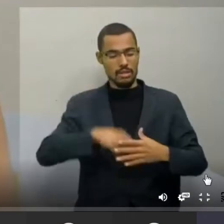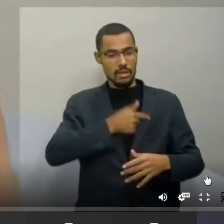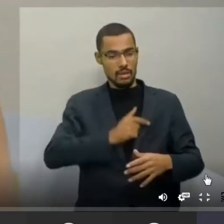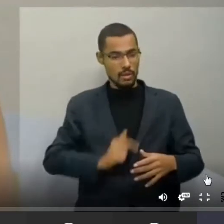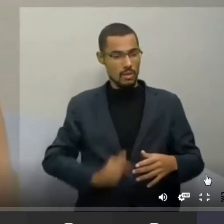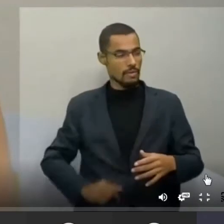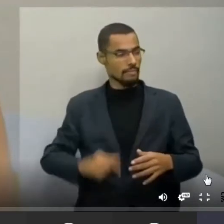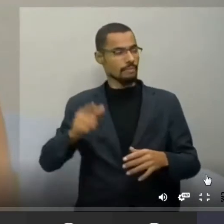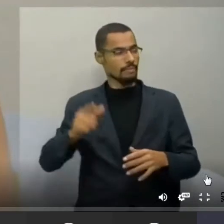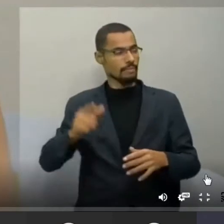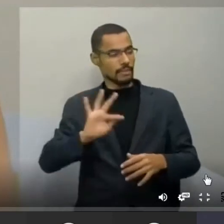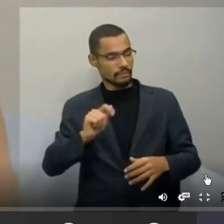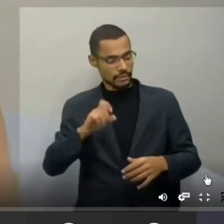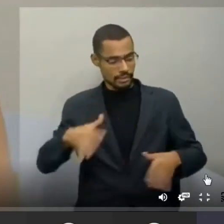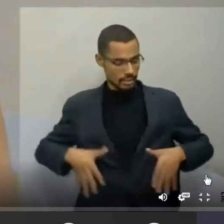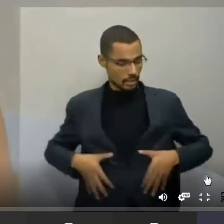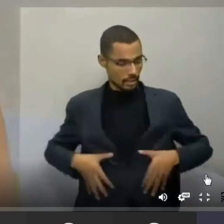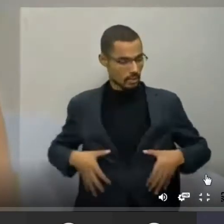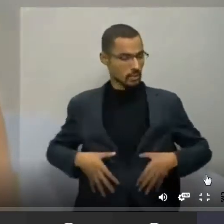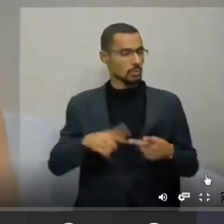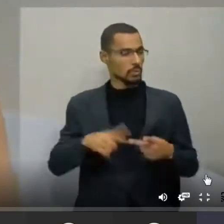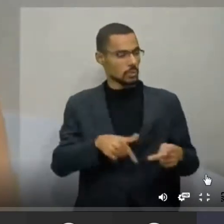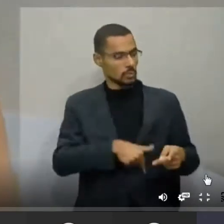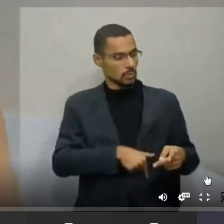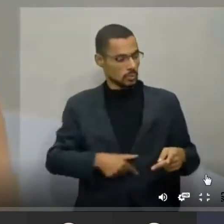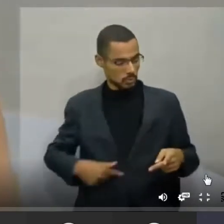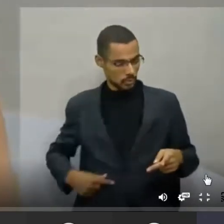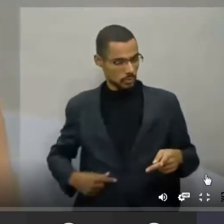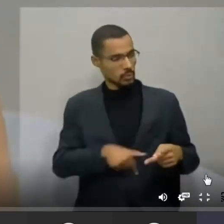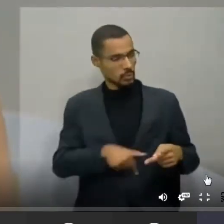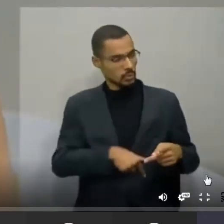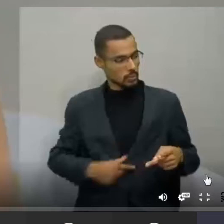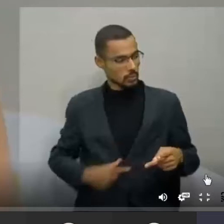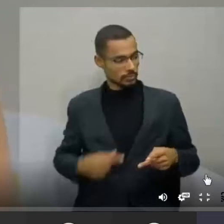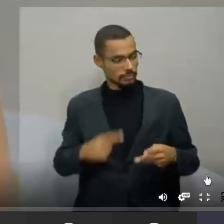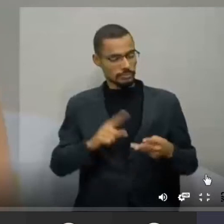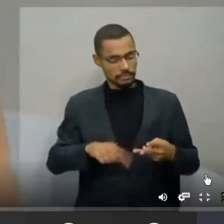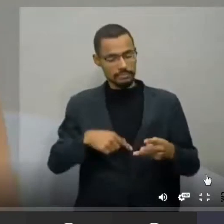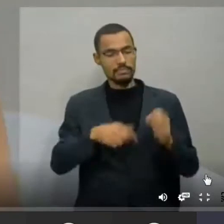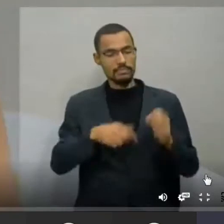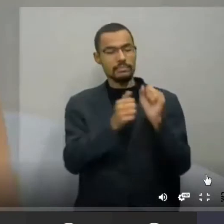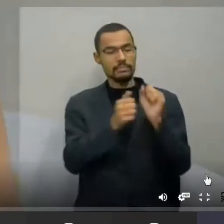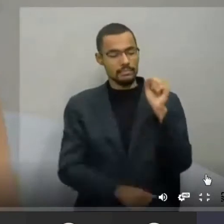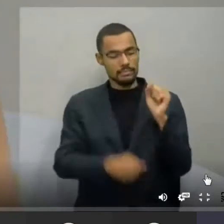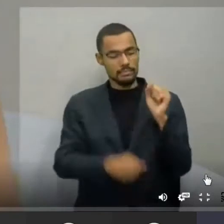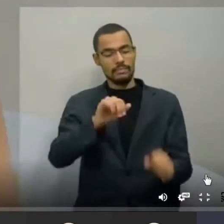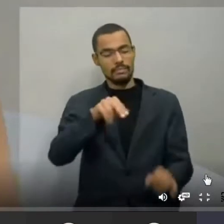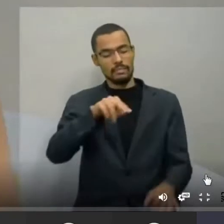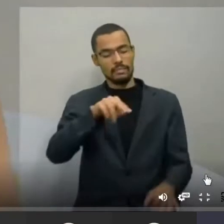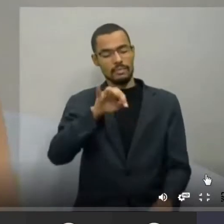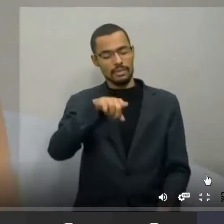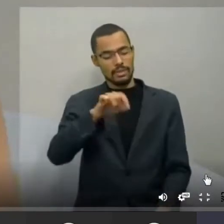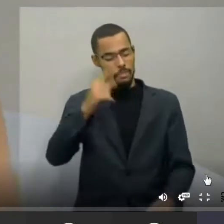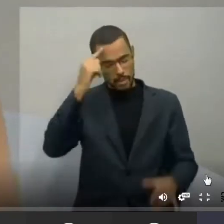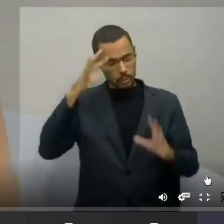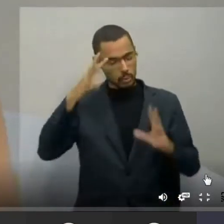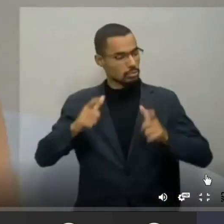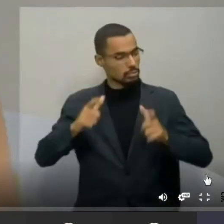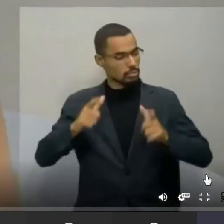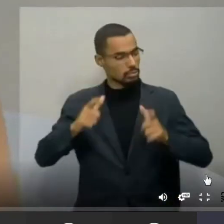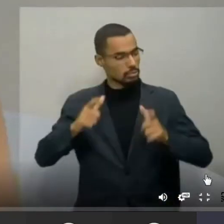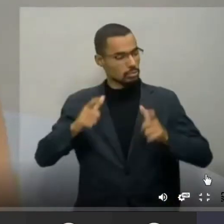o fígado, o estômago e os intestinos alojados todos